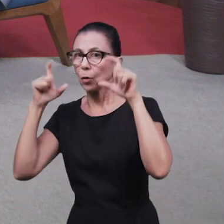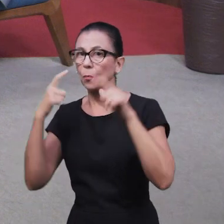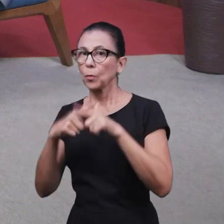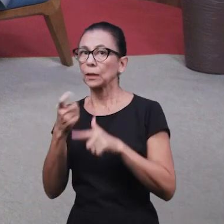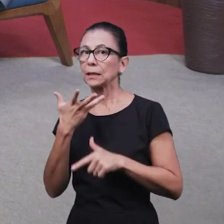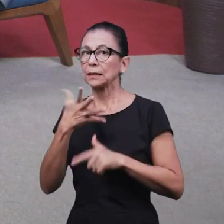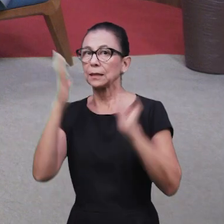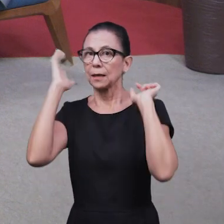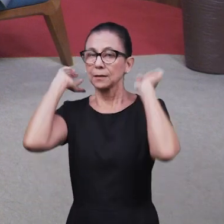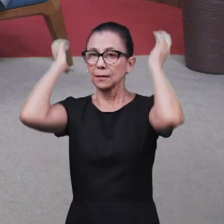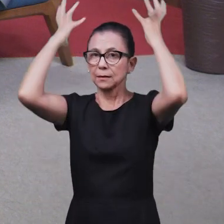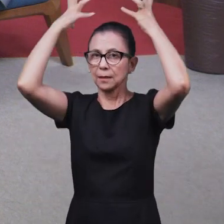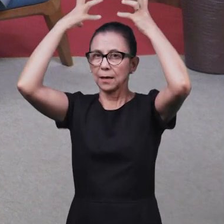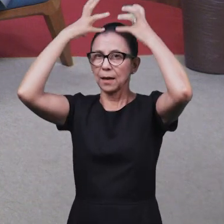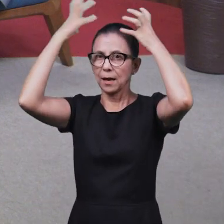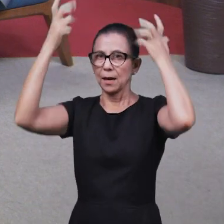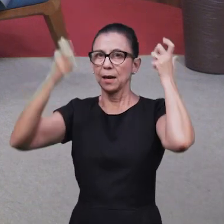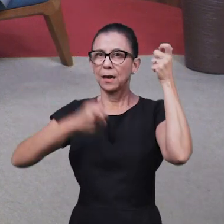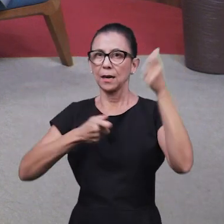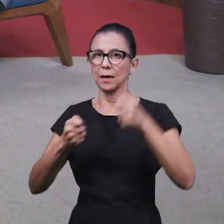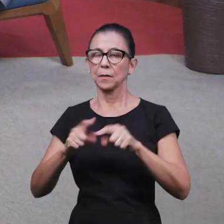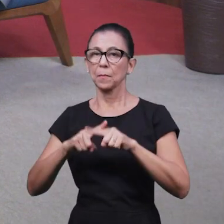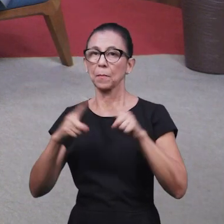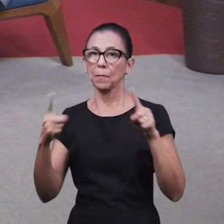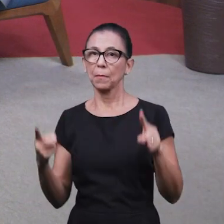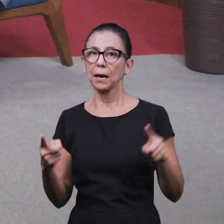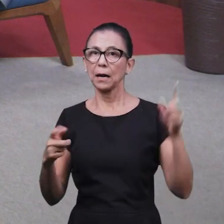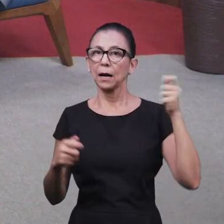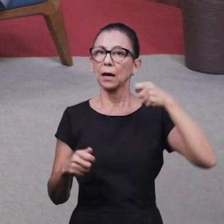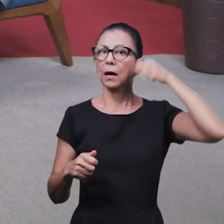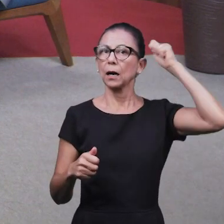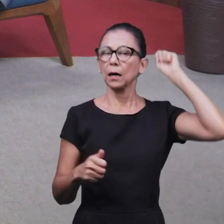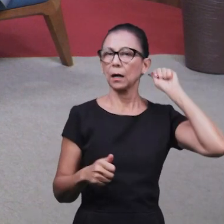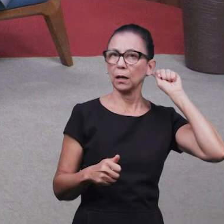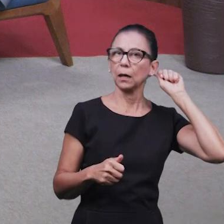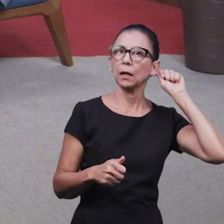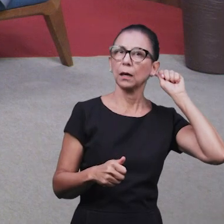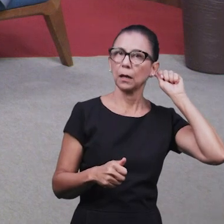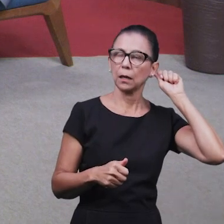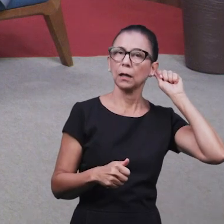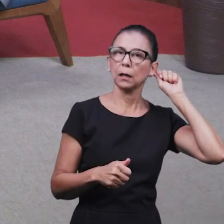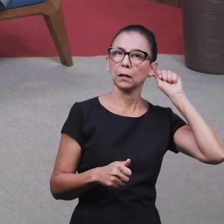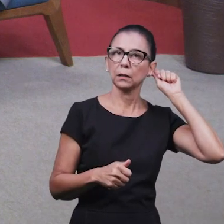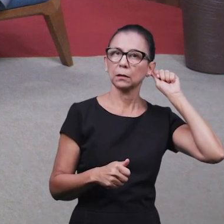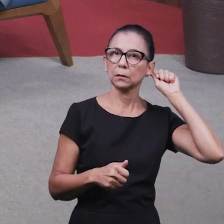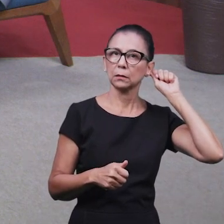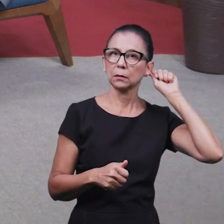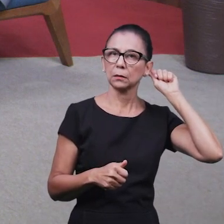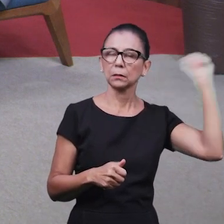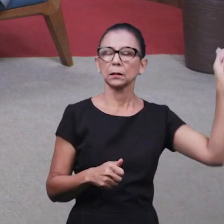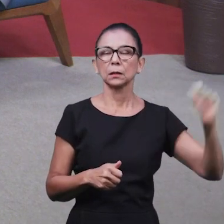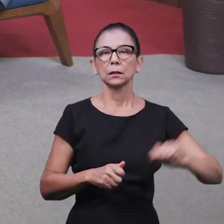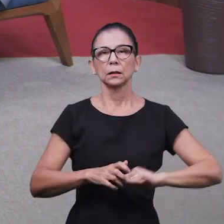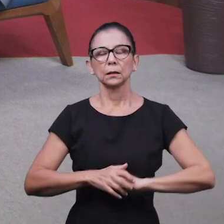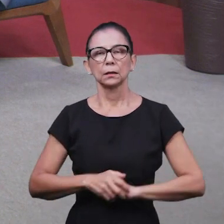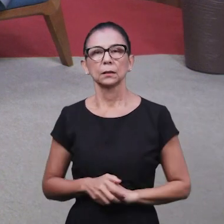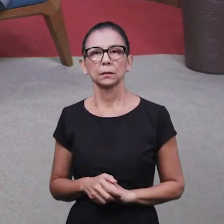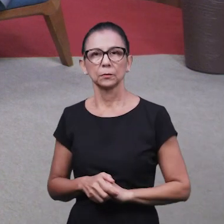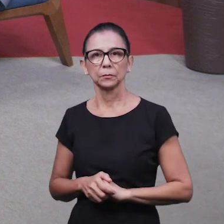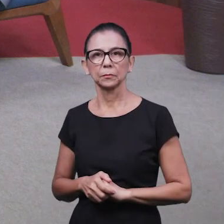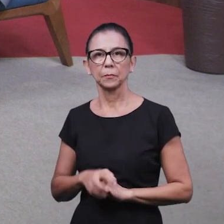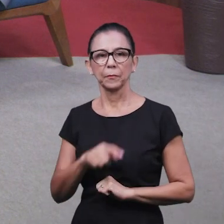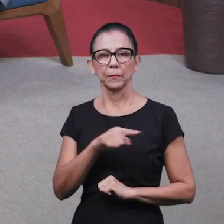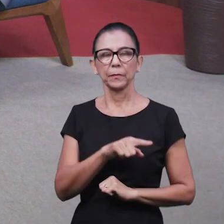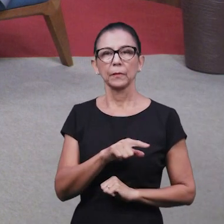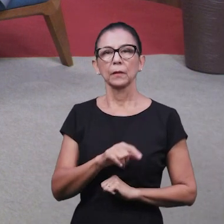Adonias ambicionava a herança. Tanto que, quando ele disse, eu reinarei, a maneira